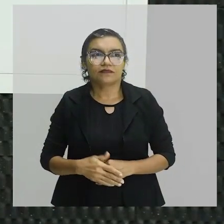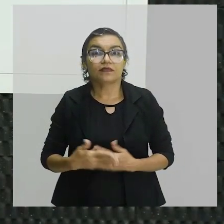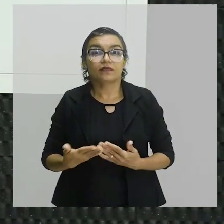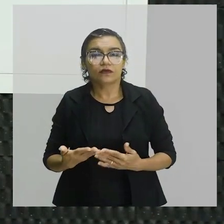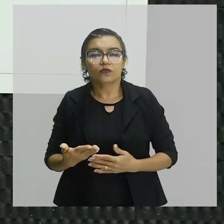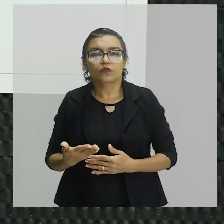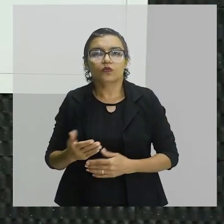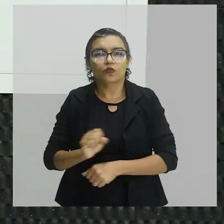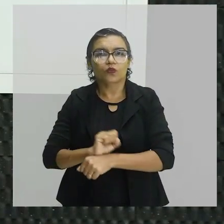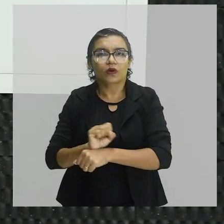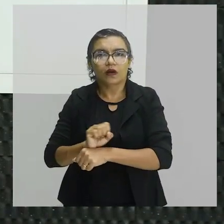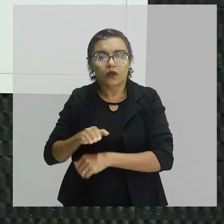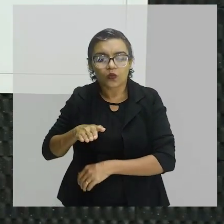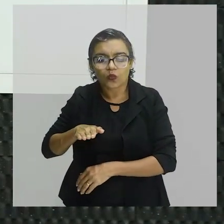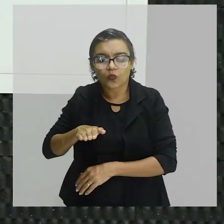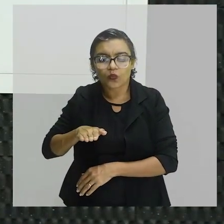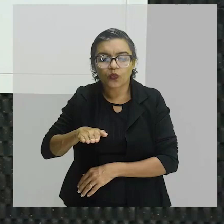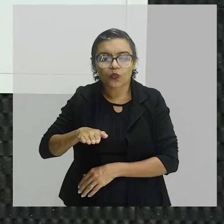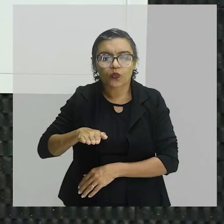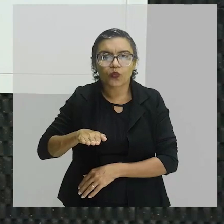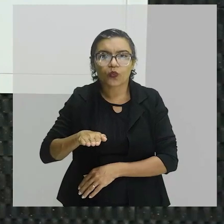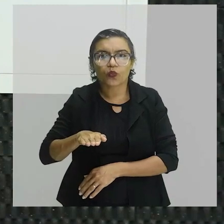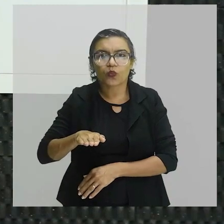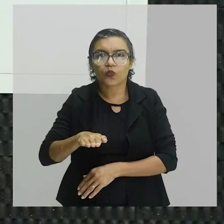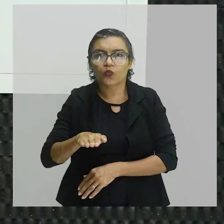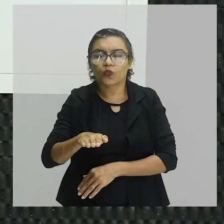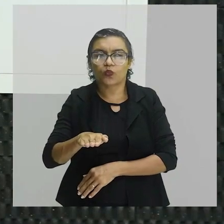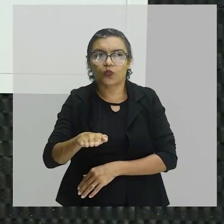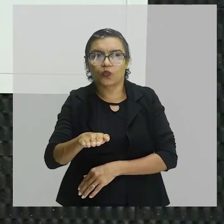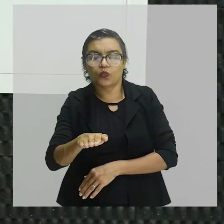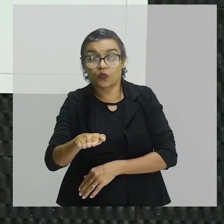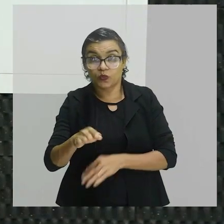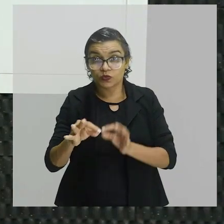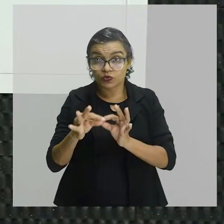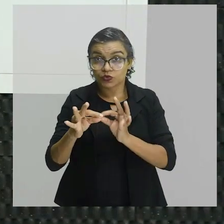percorrer essa distância